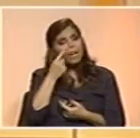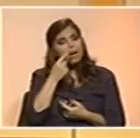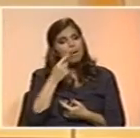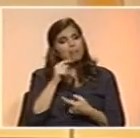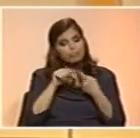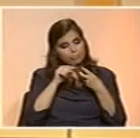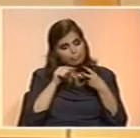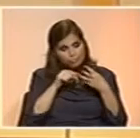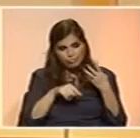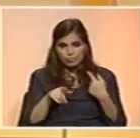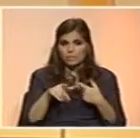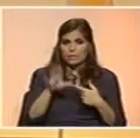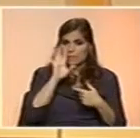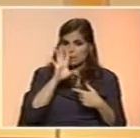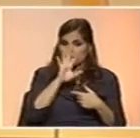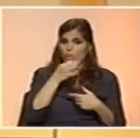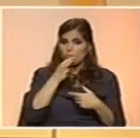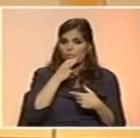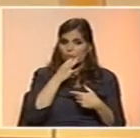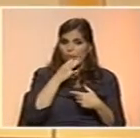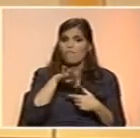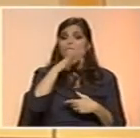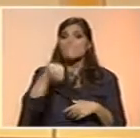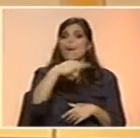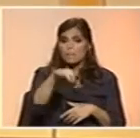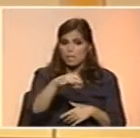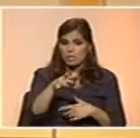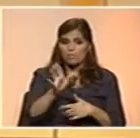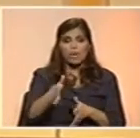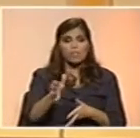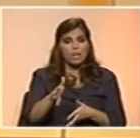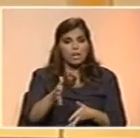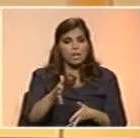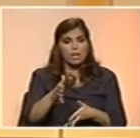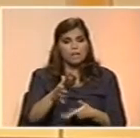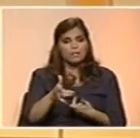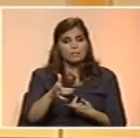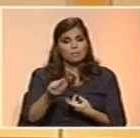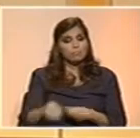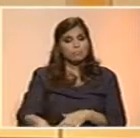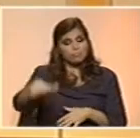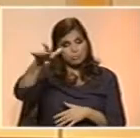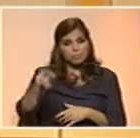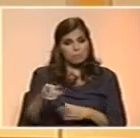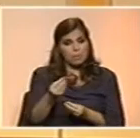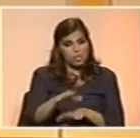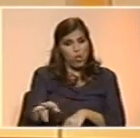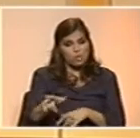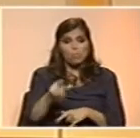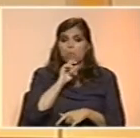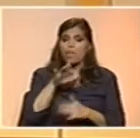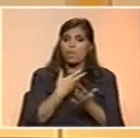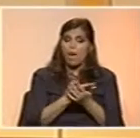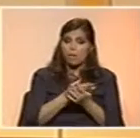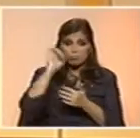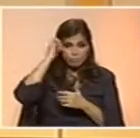estes nutrientes, sobretudo estamos a falar em famílias em que já há a adesão dos mais novos, o que poderá comprometer o crescimento